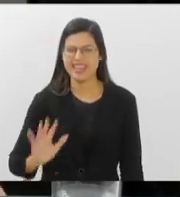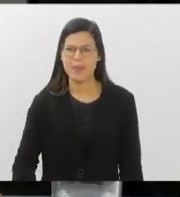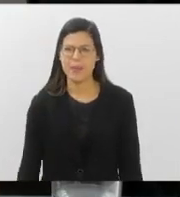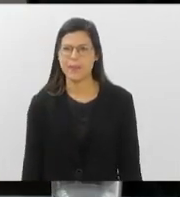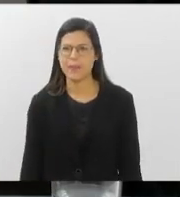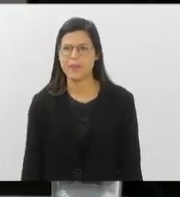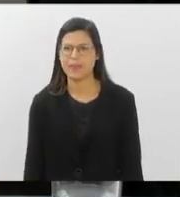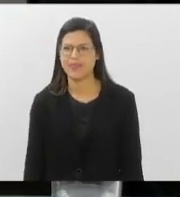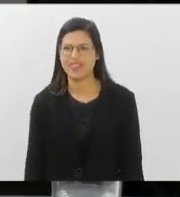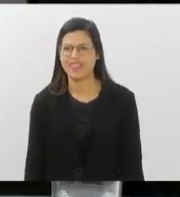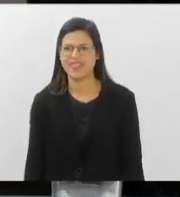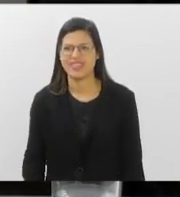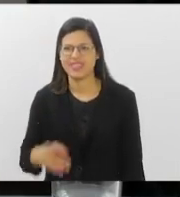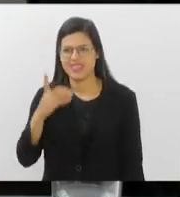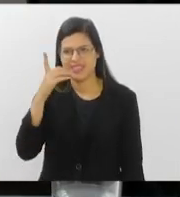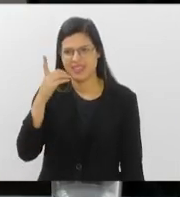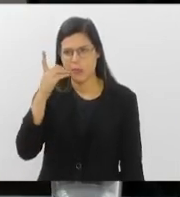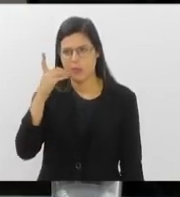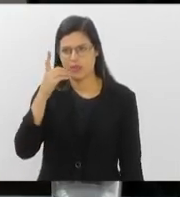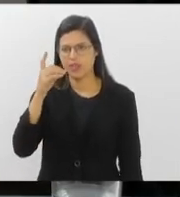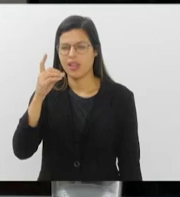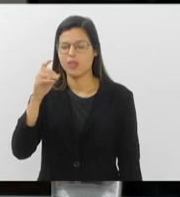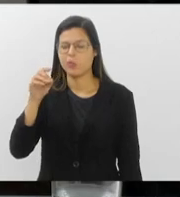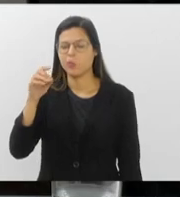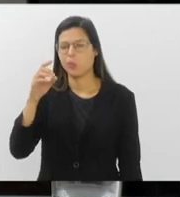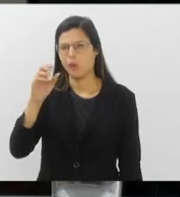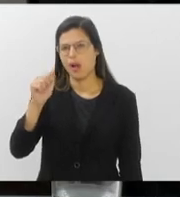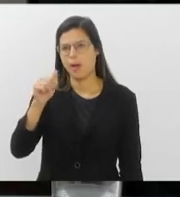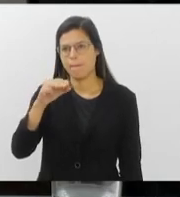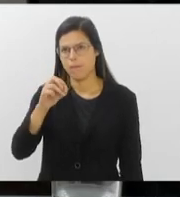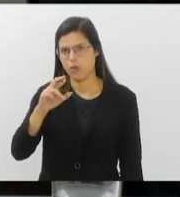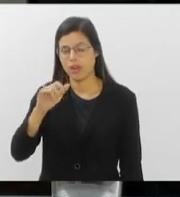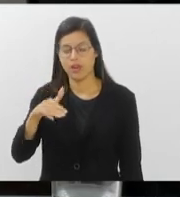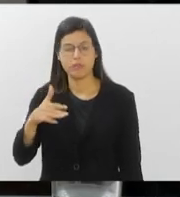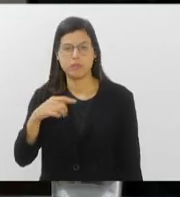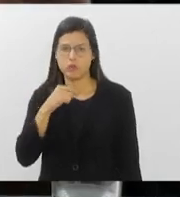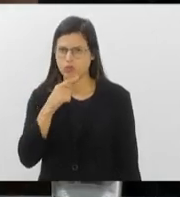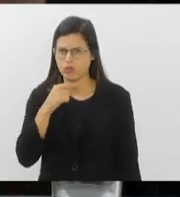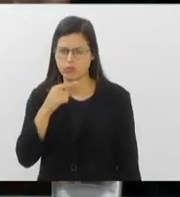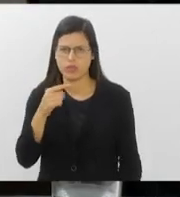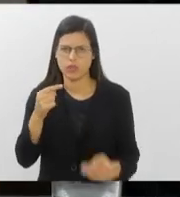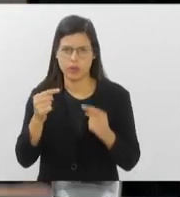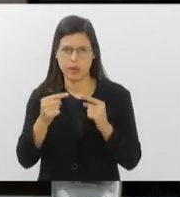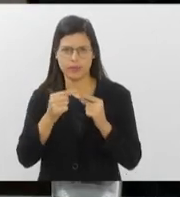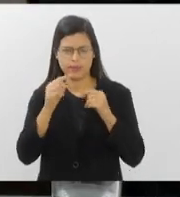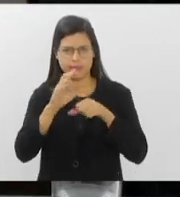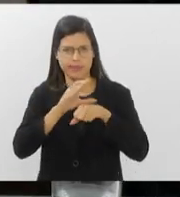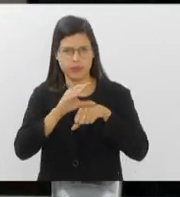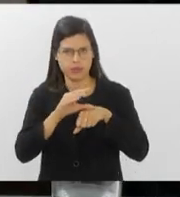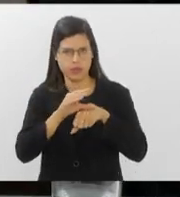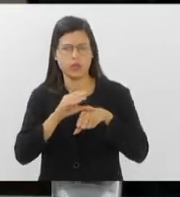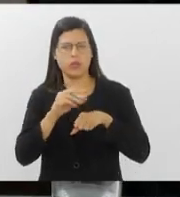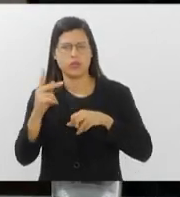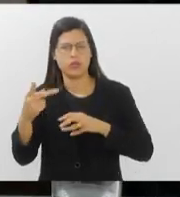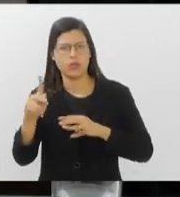Deputada Amorim, eu não tenho dúvidas sobre a constitucionalidade do seu